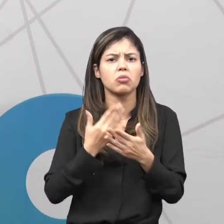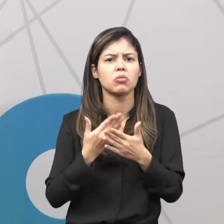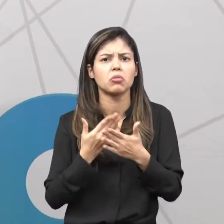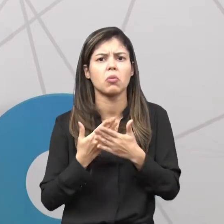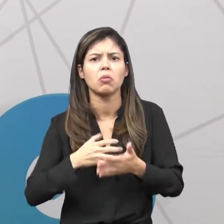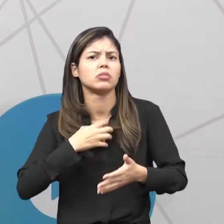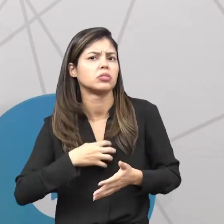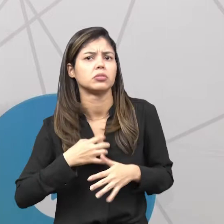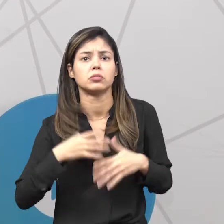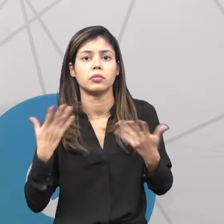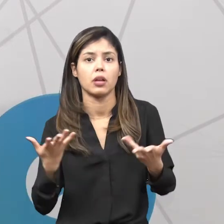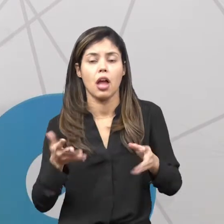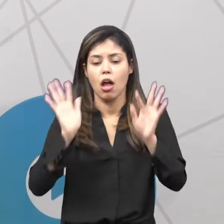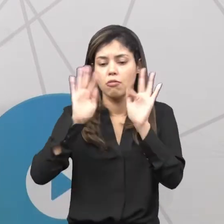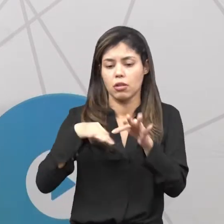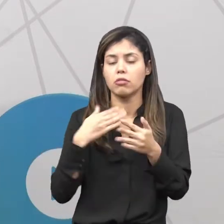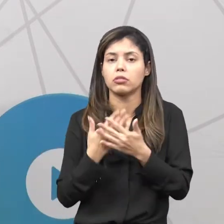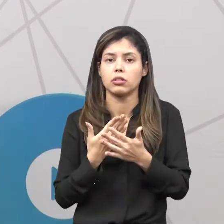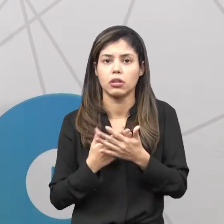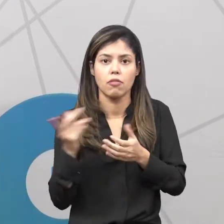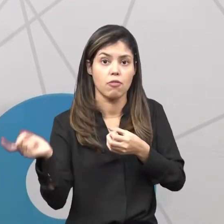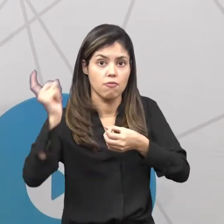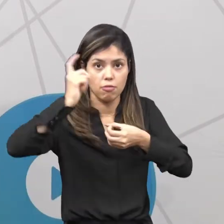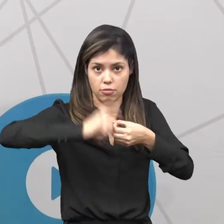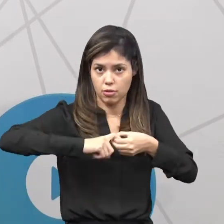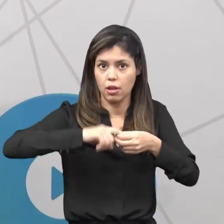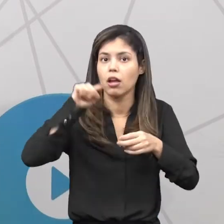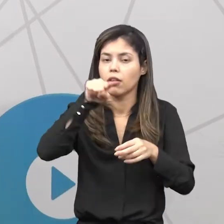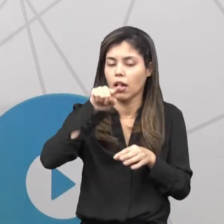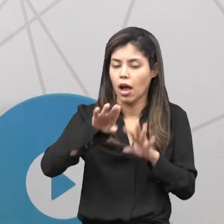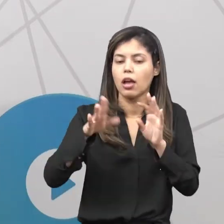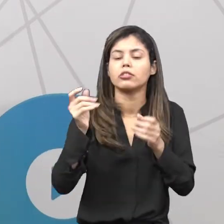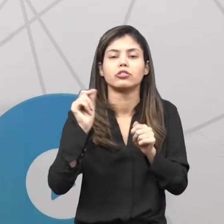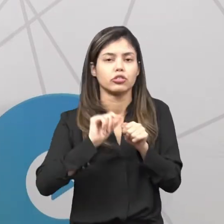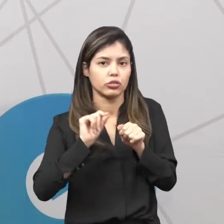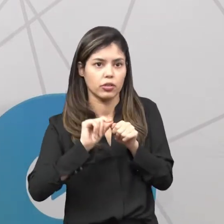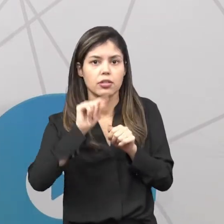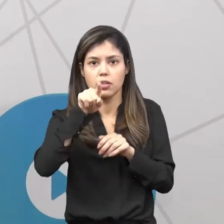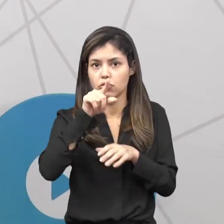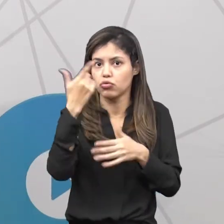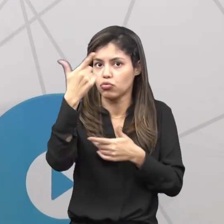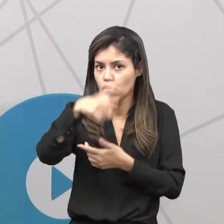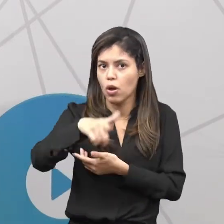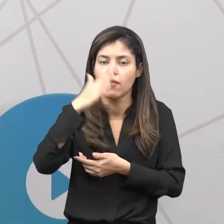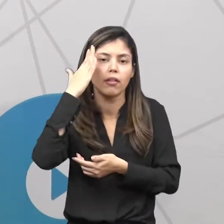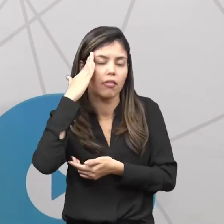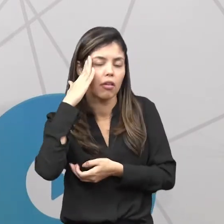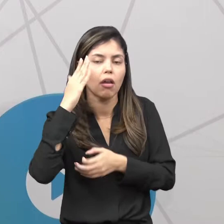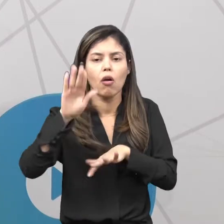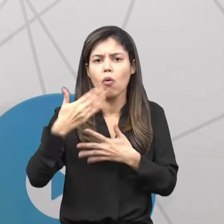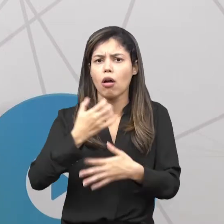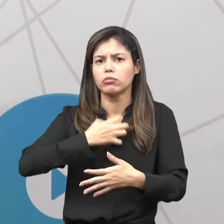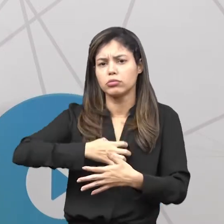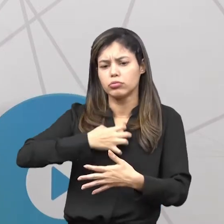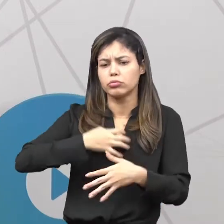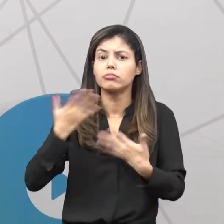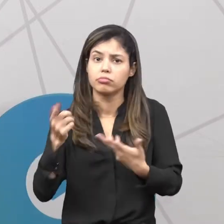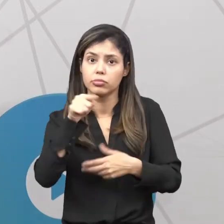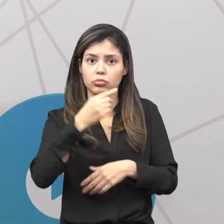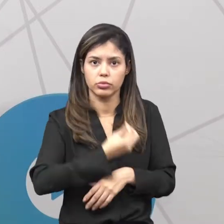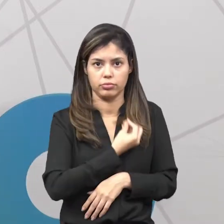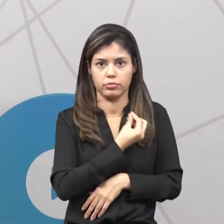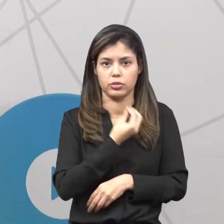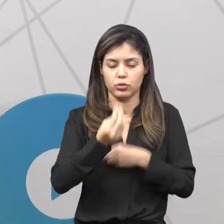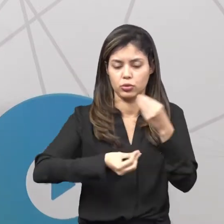Qual o sentido? Ao final da aula, eu vou voltar a tocar nesse assunto com você e você vai entender qual o sentido disso para a sua vida,